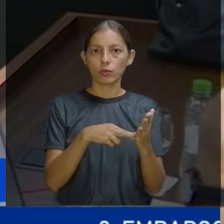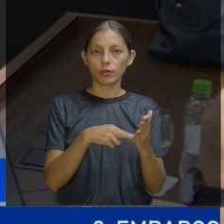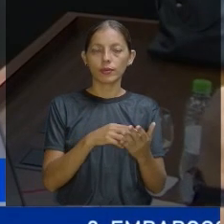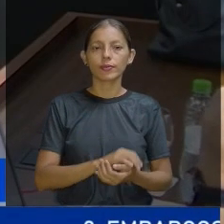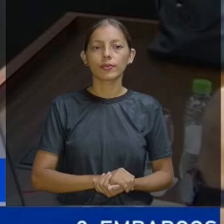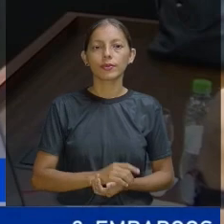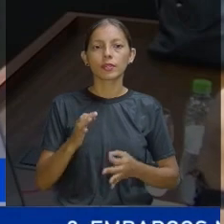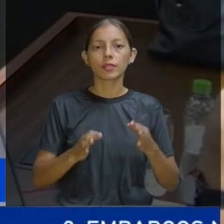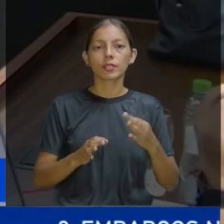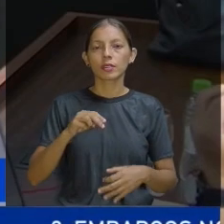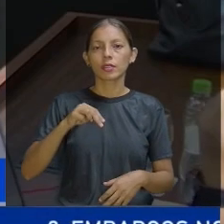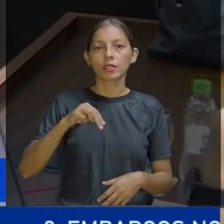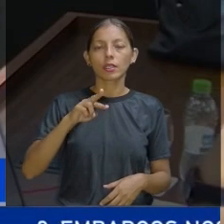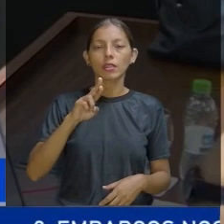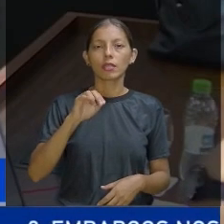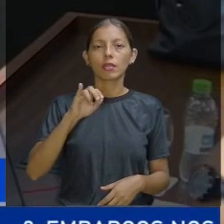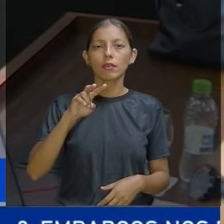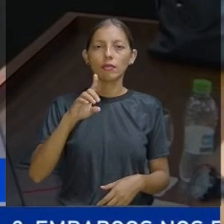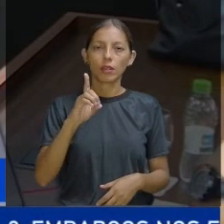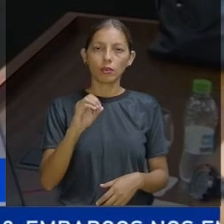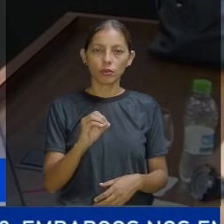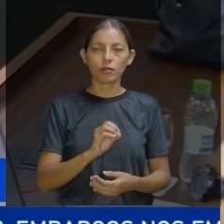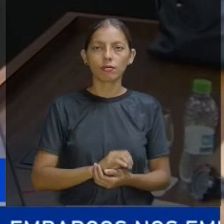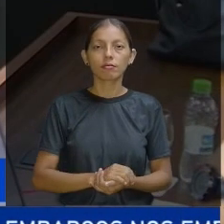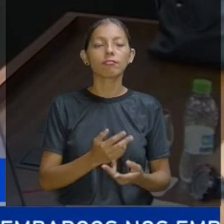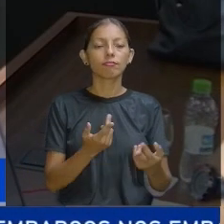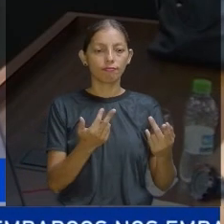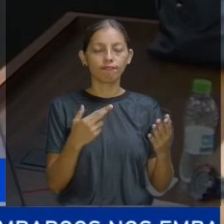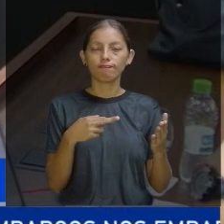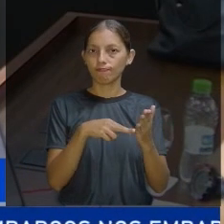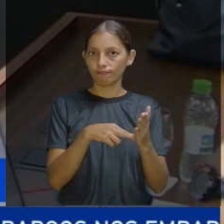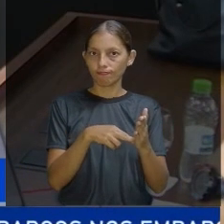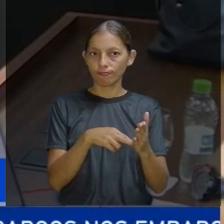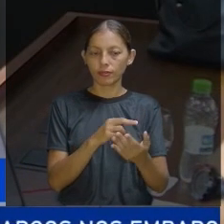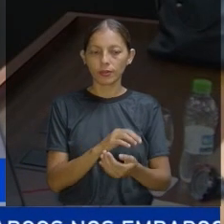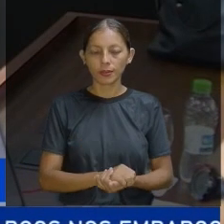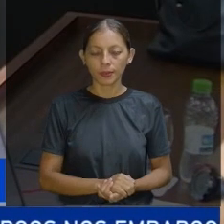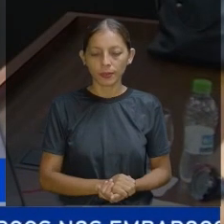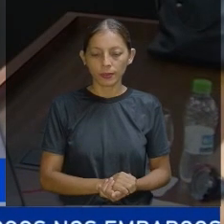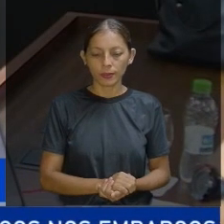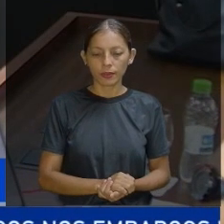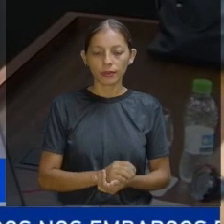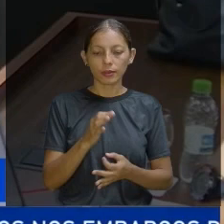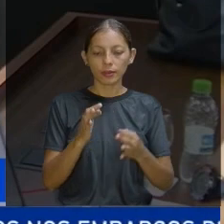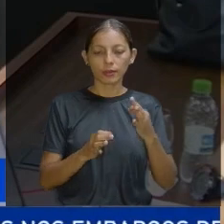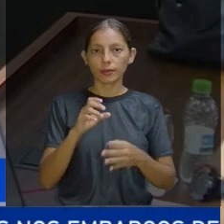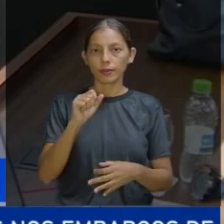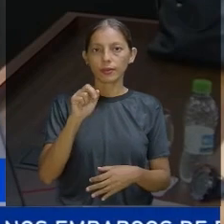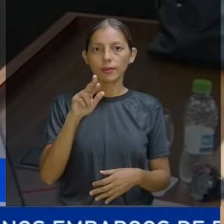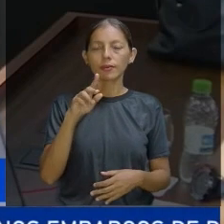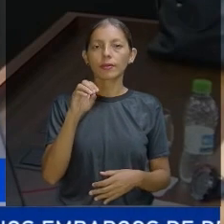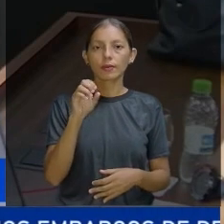Rivaldo Valente? Foco na mesa diretora do plenário da Câmara Municipal de Laranjal do Jari.